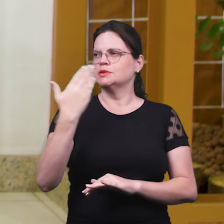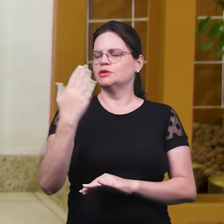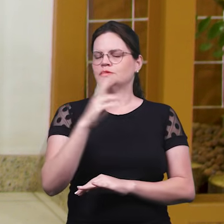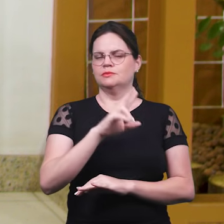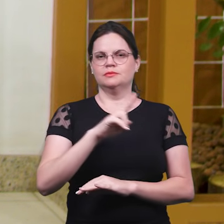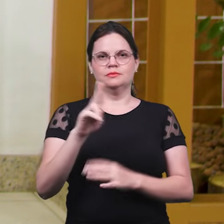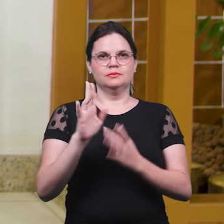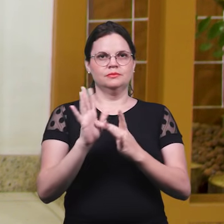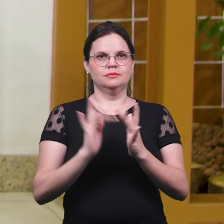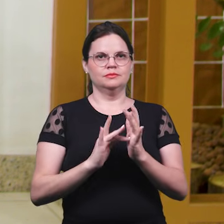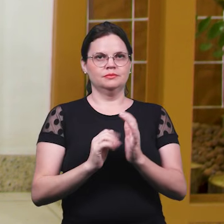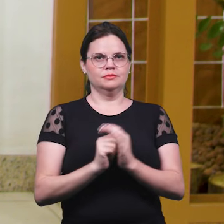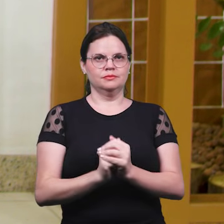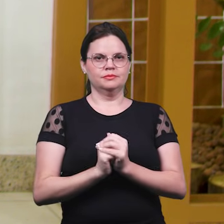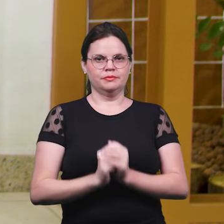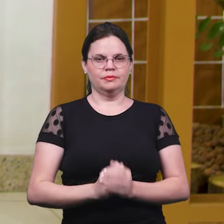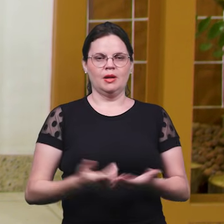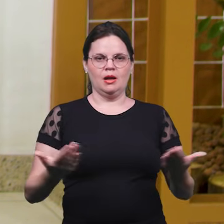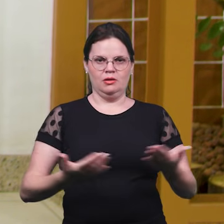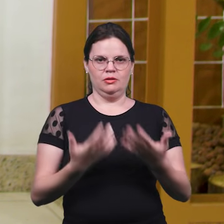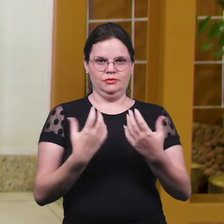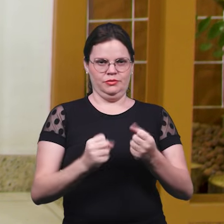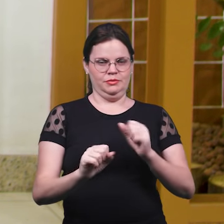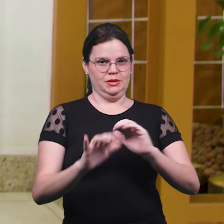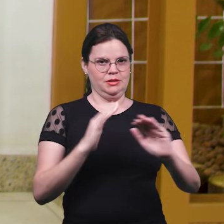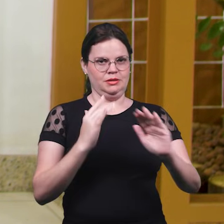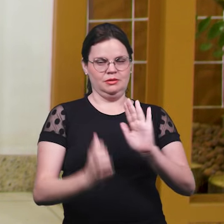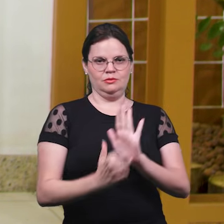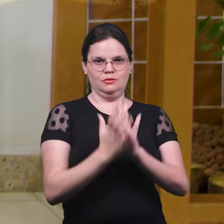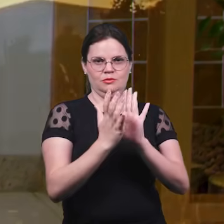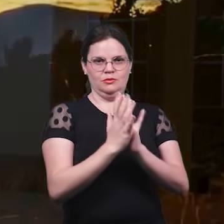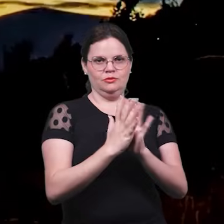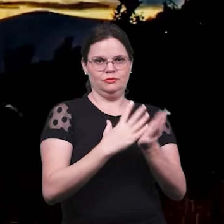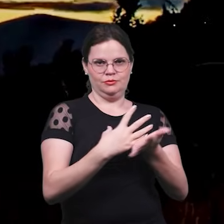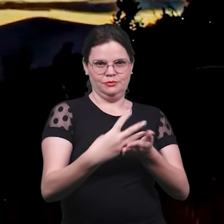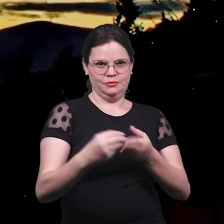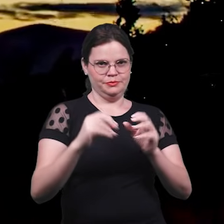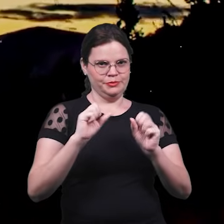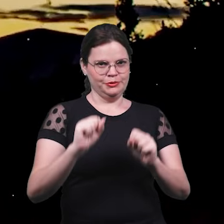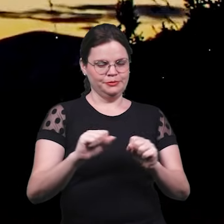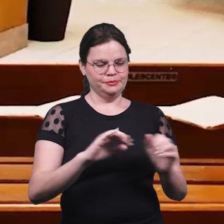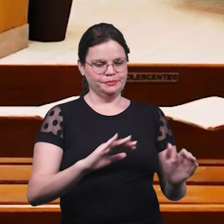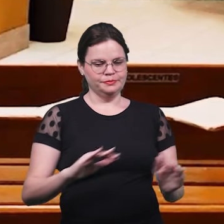em nome de Jesus. Vamos entoar um hino de clamor ao Senhor.